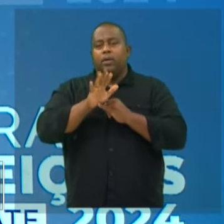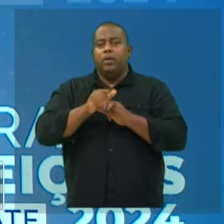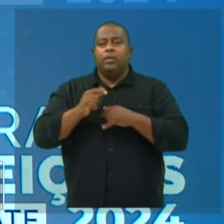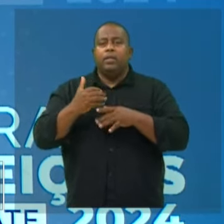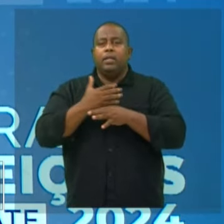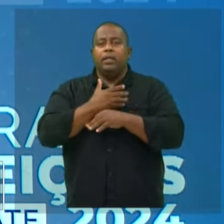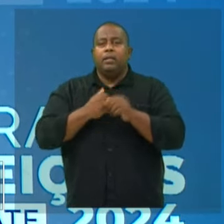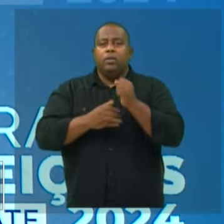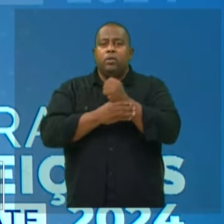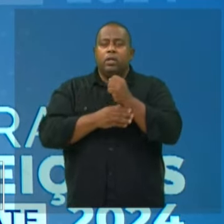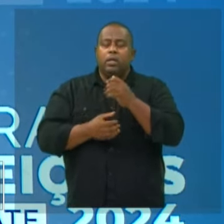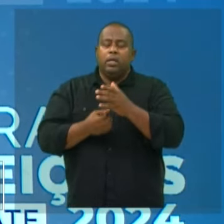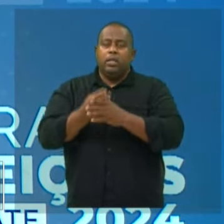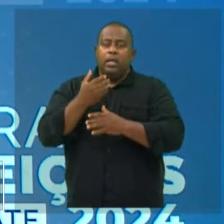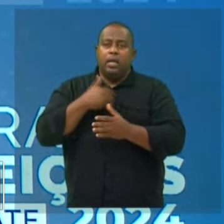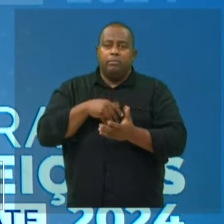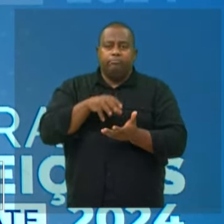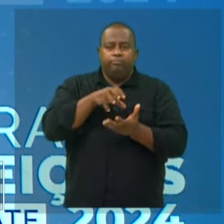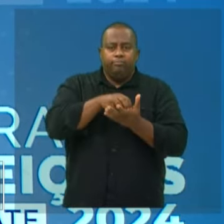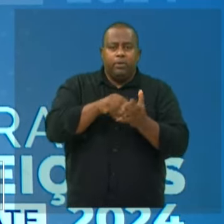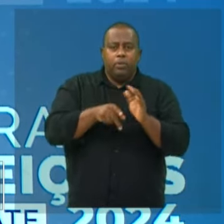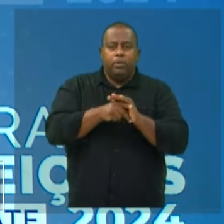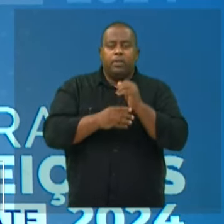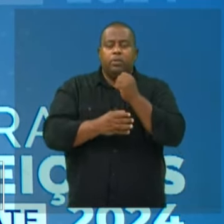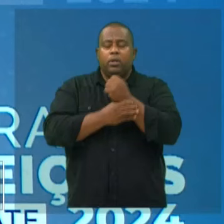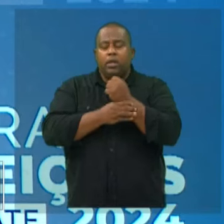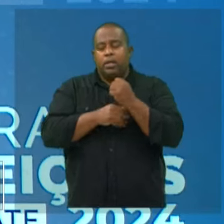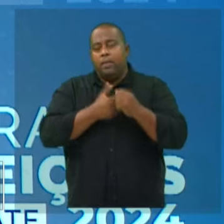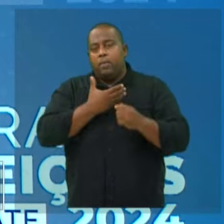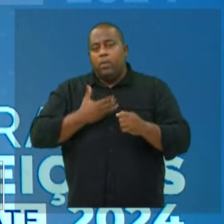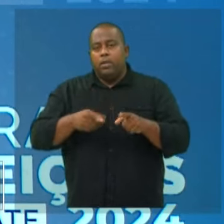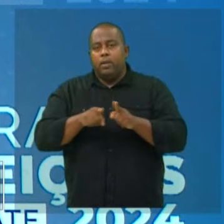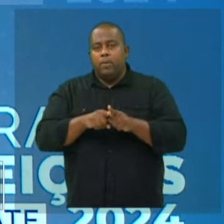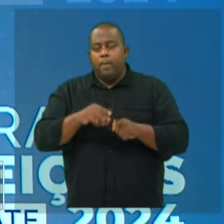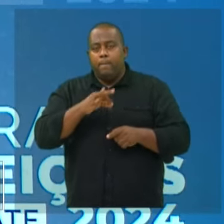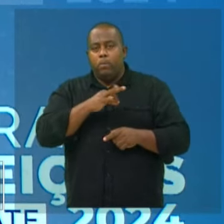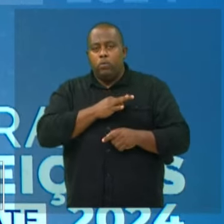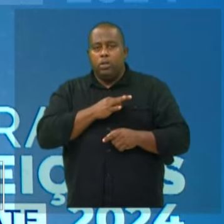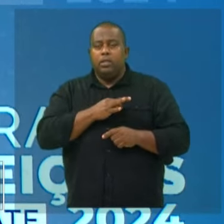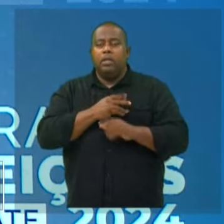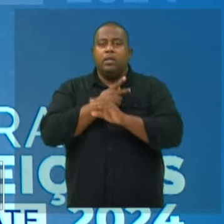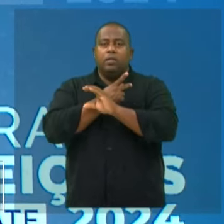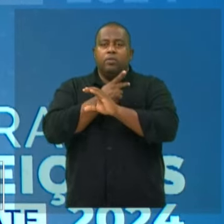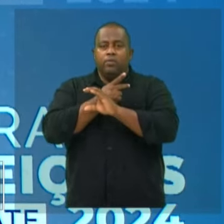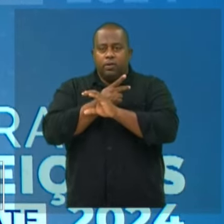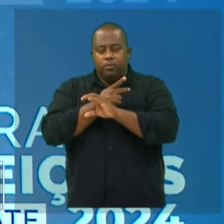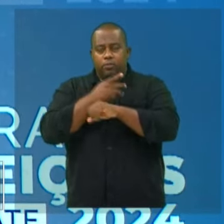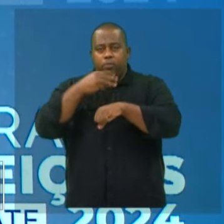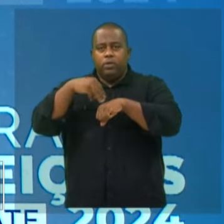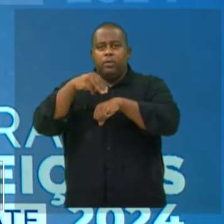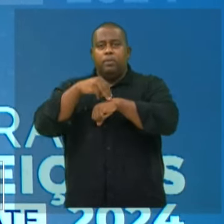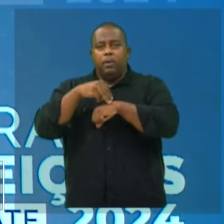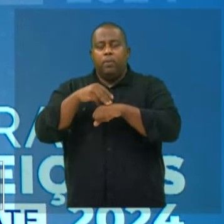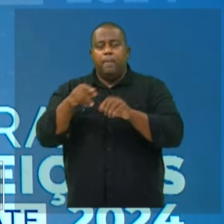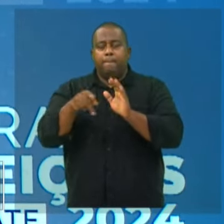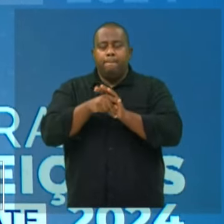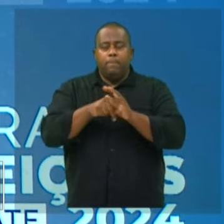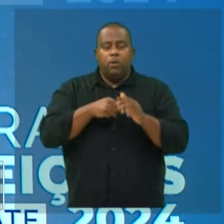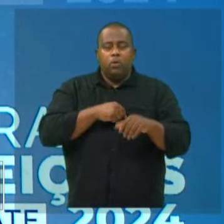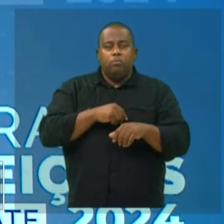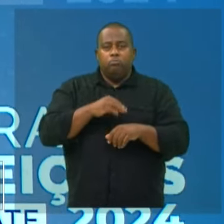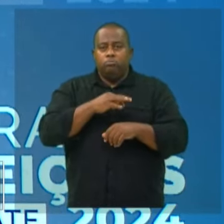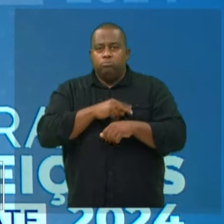a secretaria municipal de segurança pública e a guarda ou melhor a polícia civil municipal tanto para policiamento